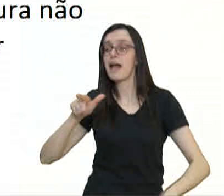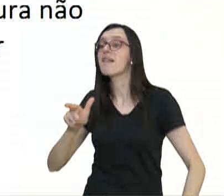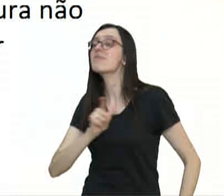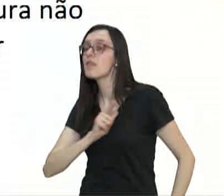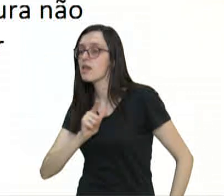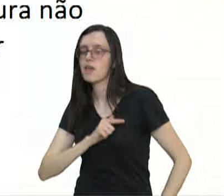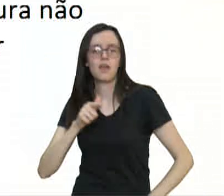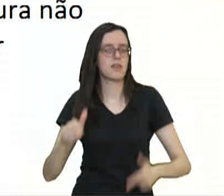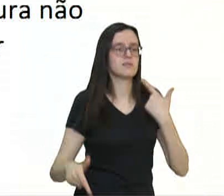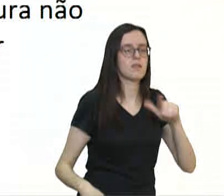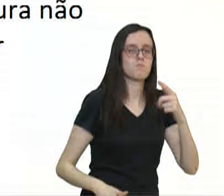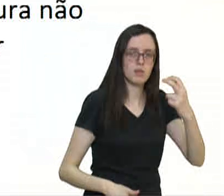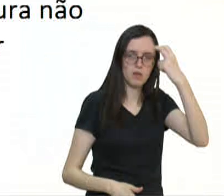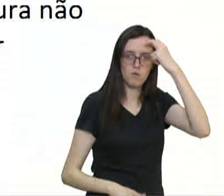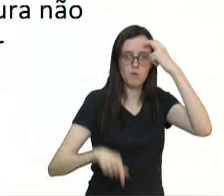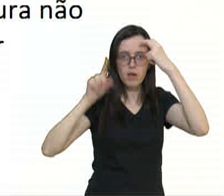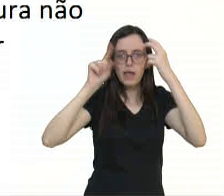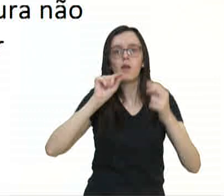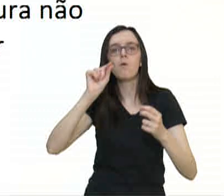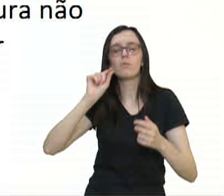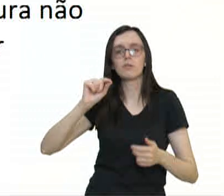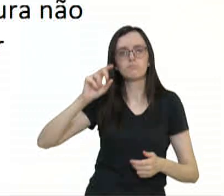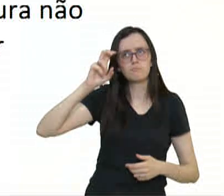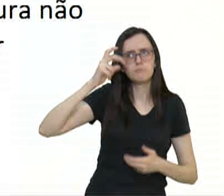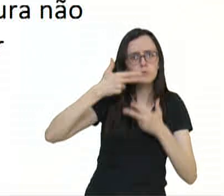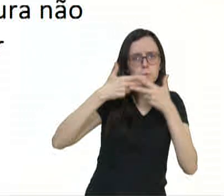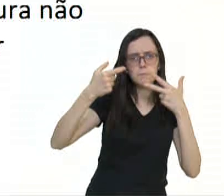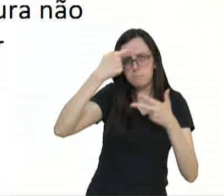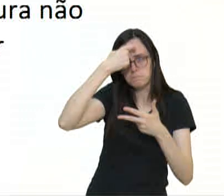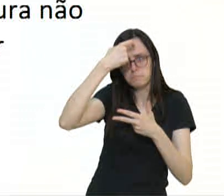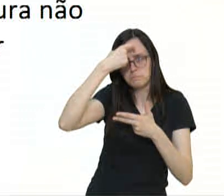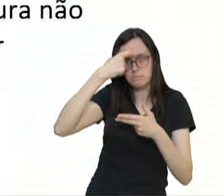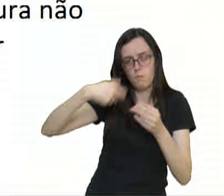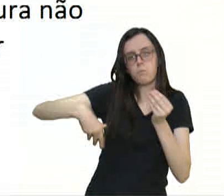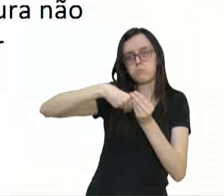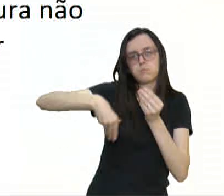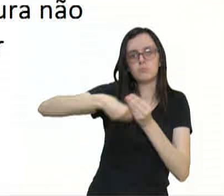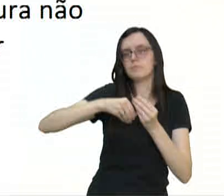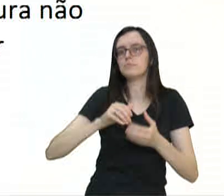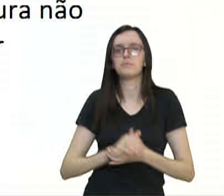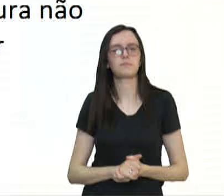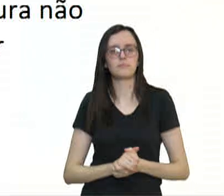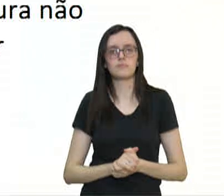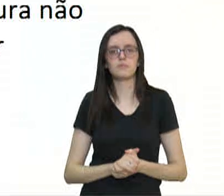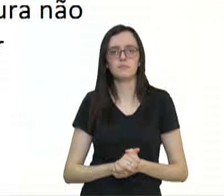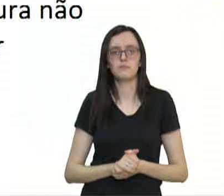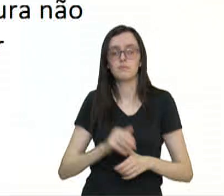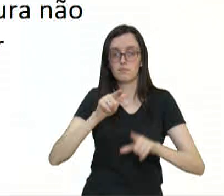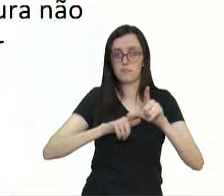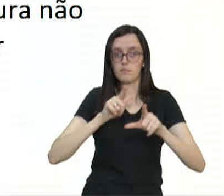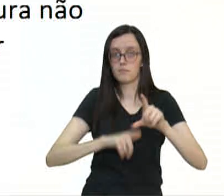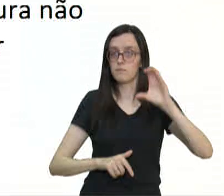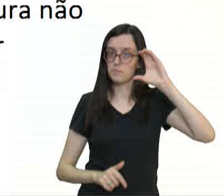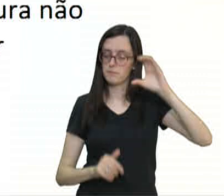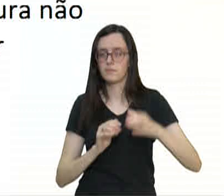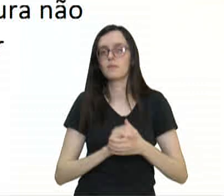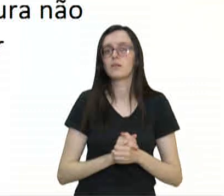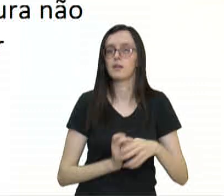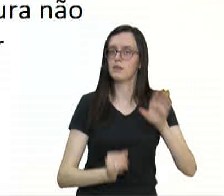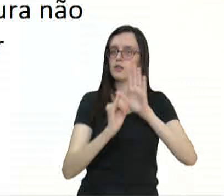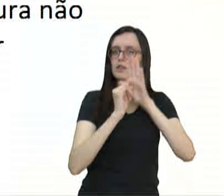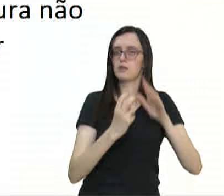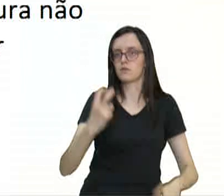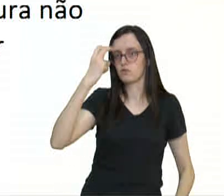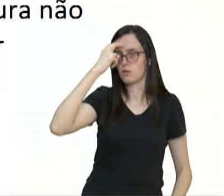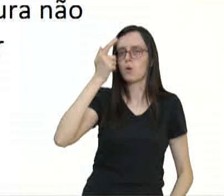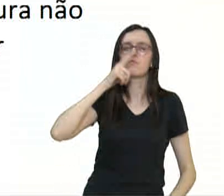que não possuem cultura por meio do acúmulo intelectual. Letra C. A identidade cultural contribui para que o indivíduo possa